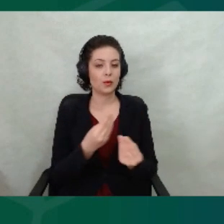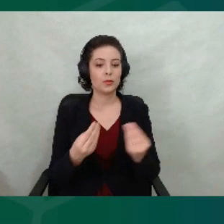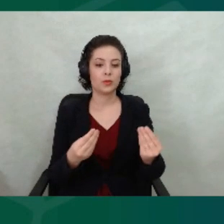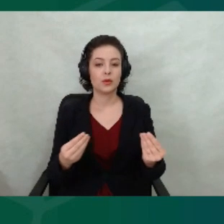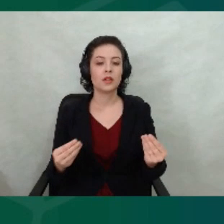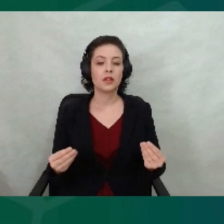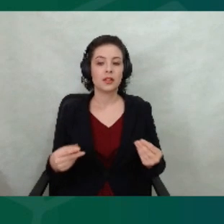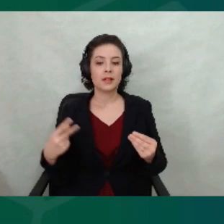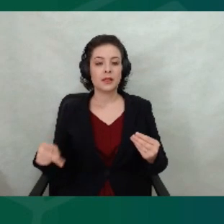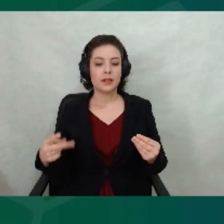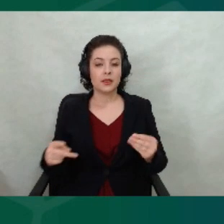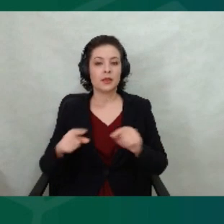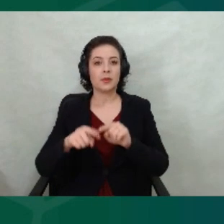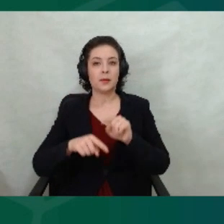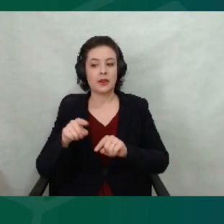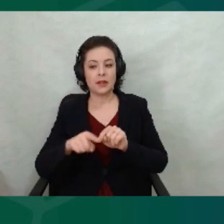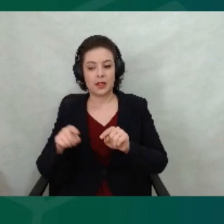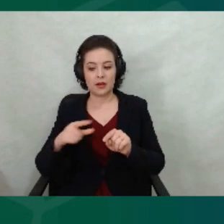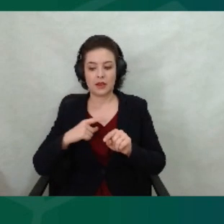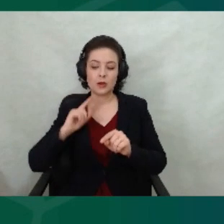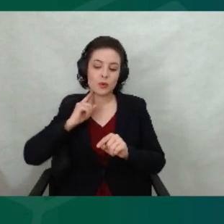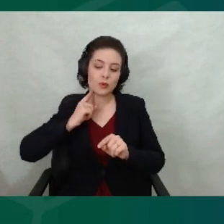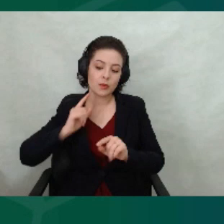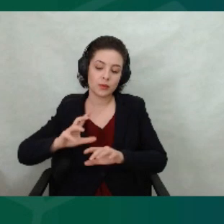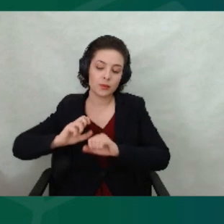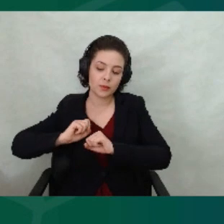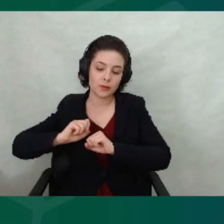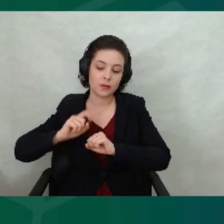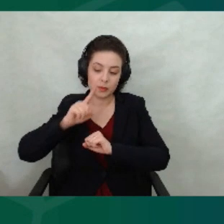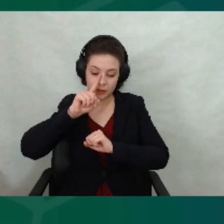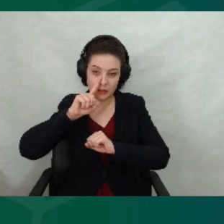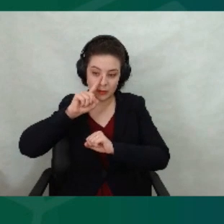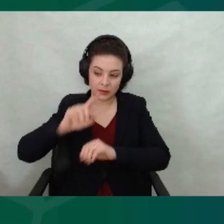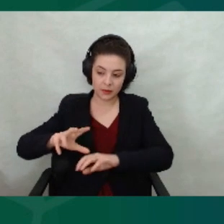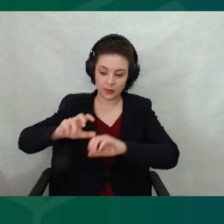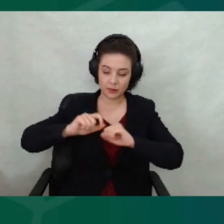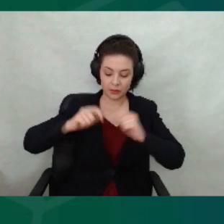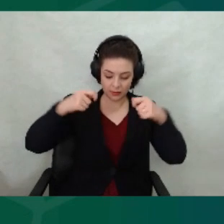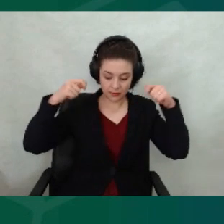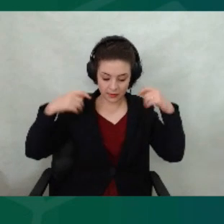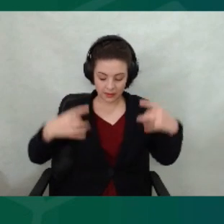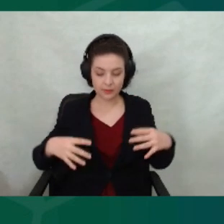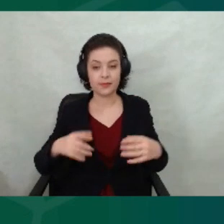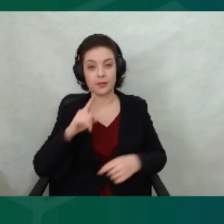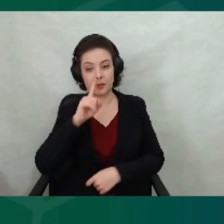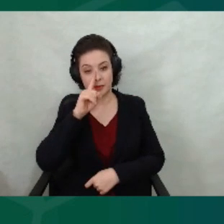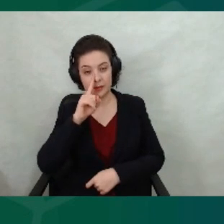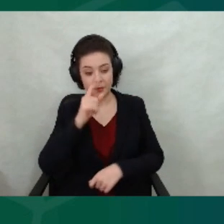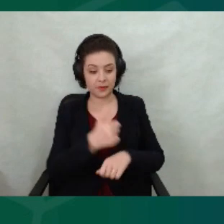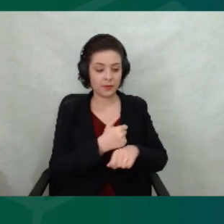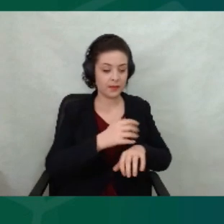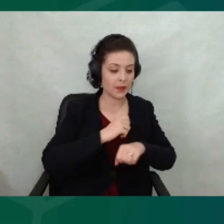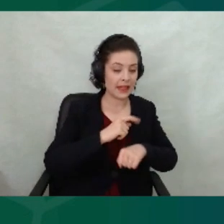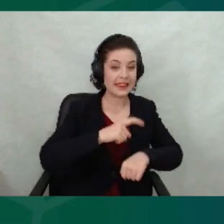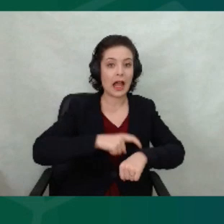do material contaminado com o ambiente e o risco de contaminação, tanto do profissional se contaminar no momento da